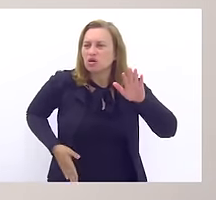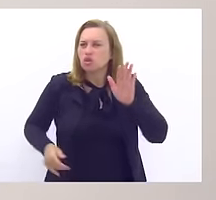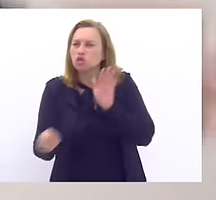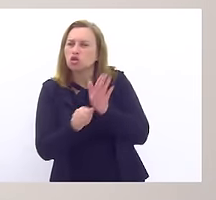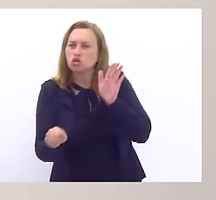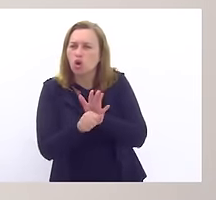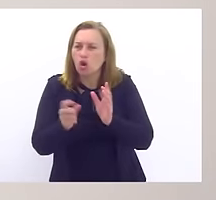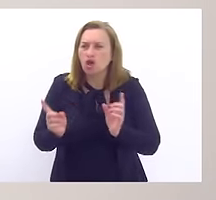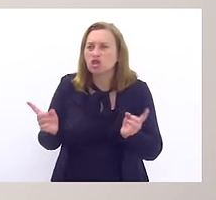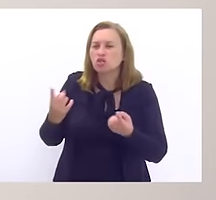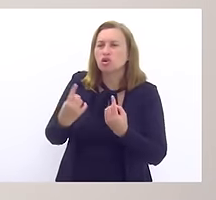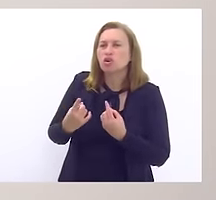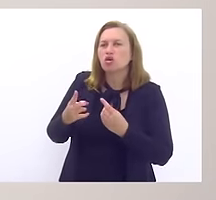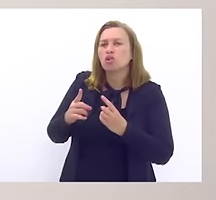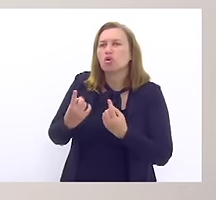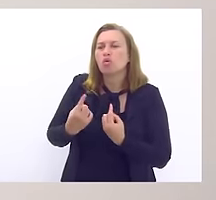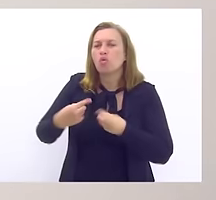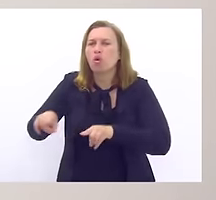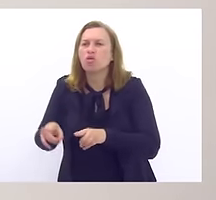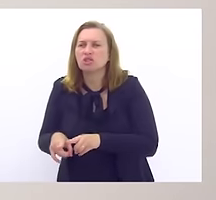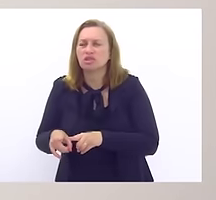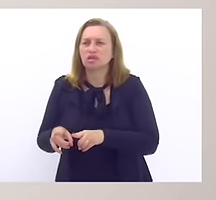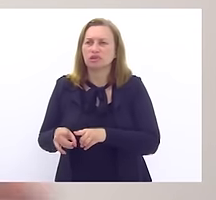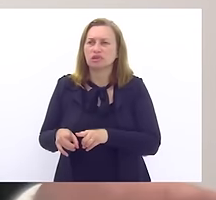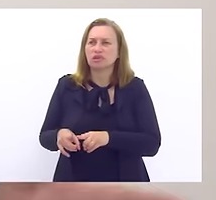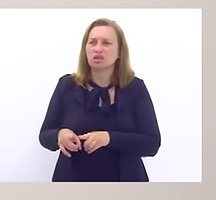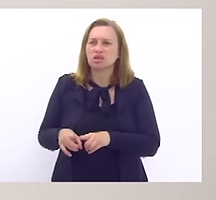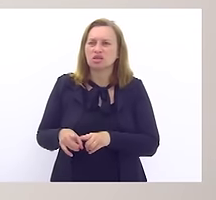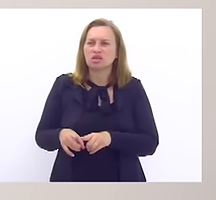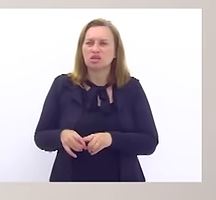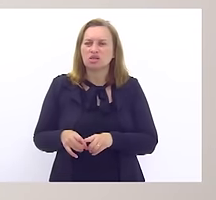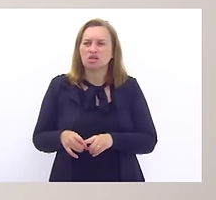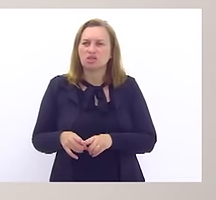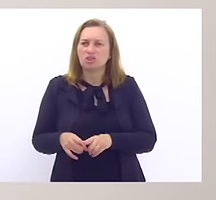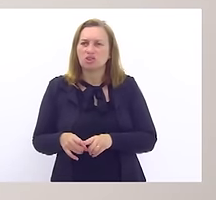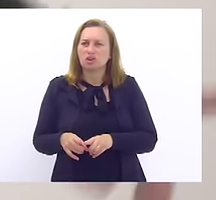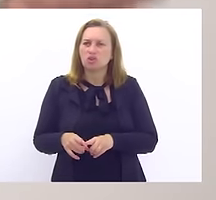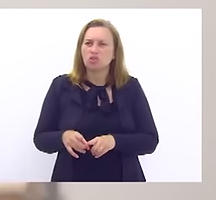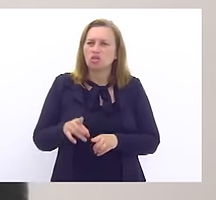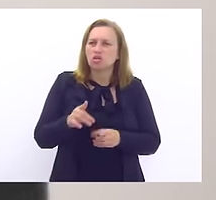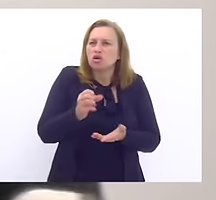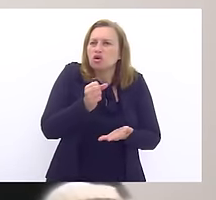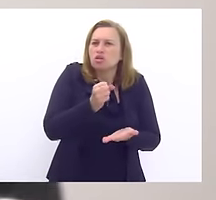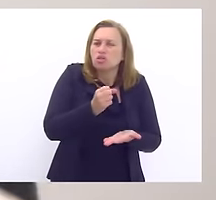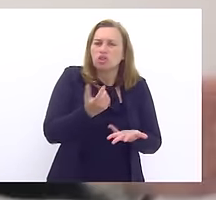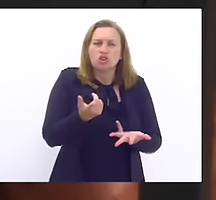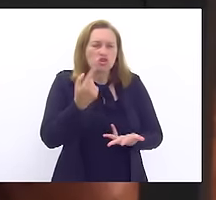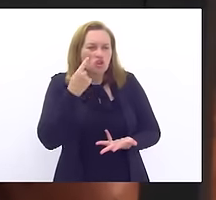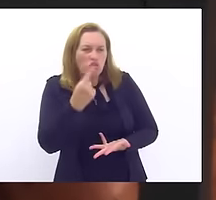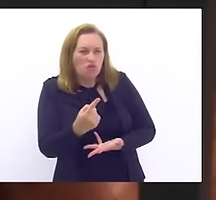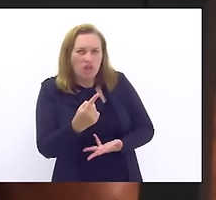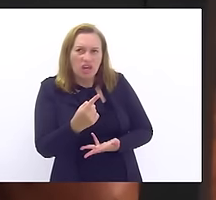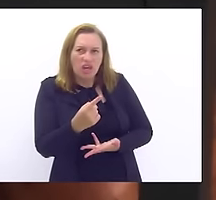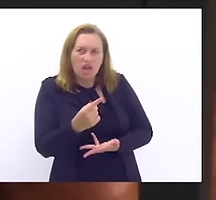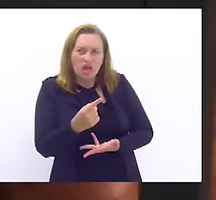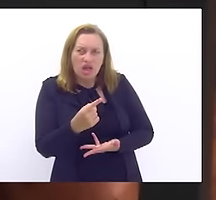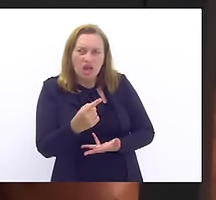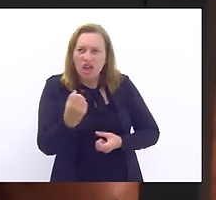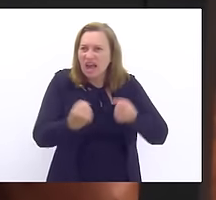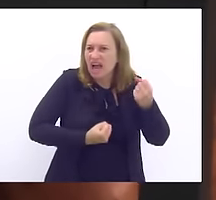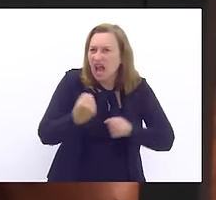mas competência que o deputado Rodrigo Amorim não sei nem Saquei o só pega o documento Olha o Pneu e carro prende